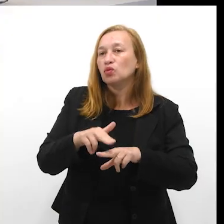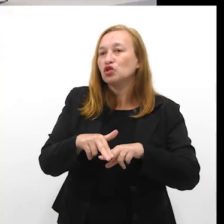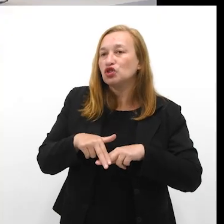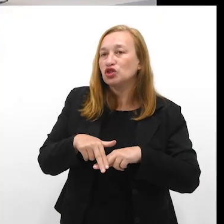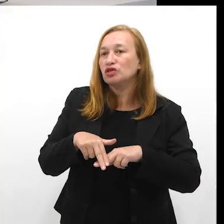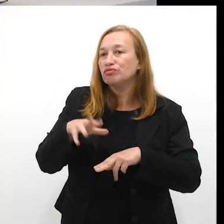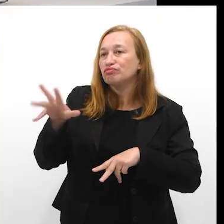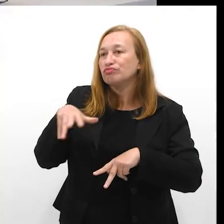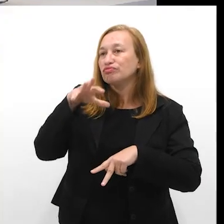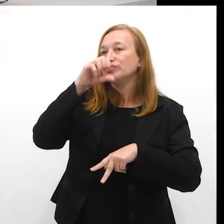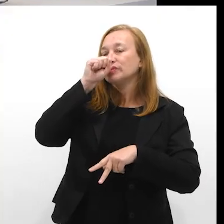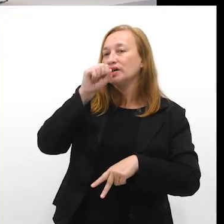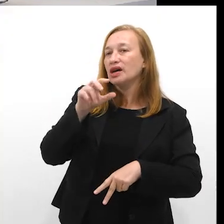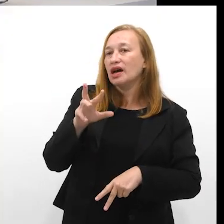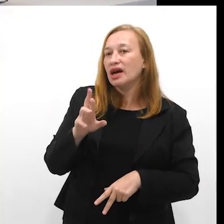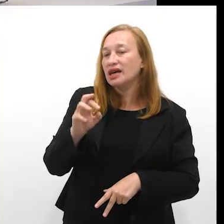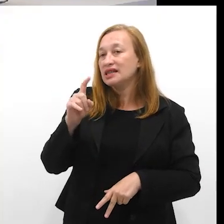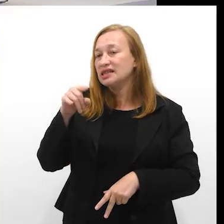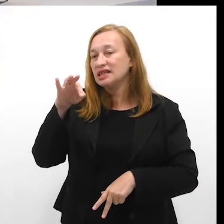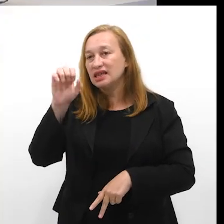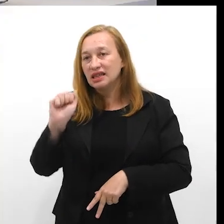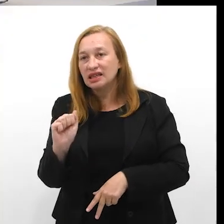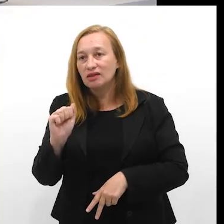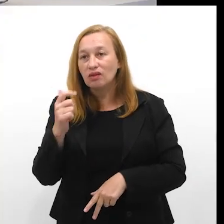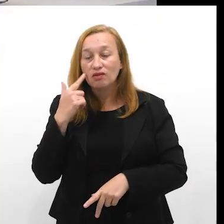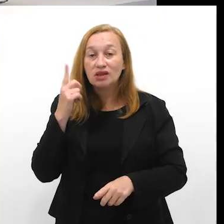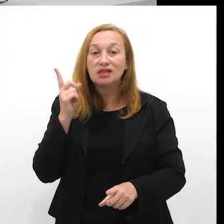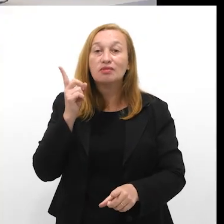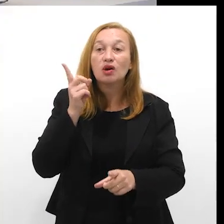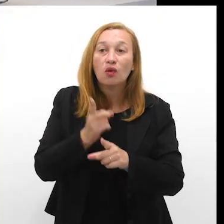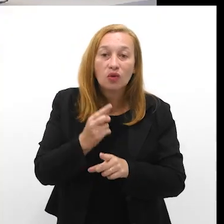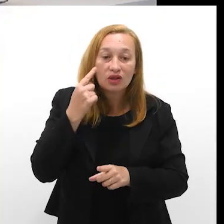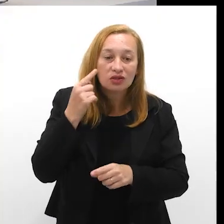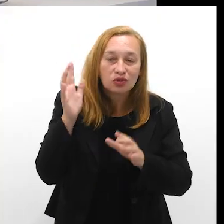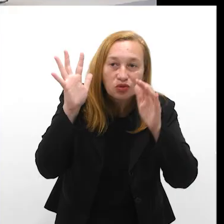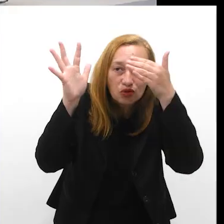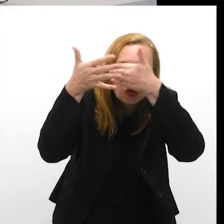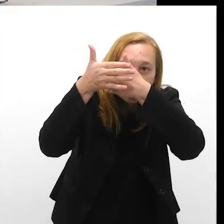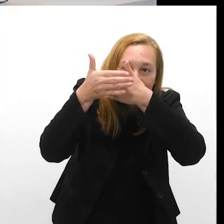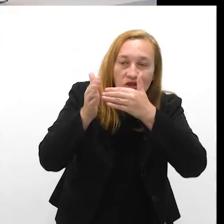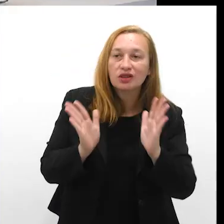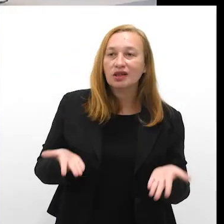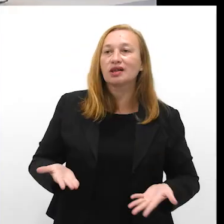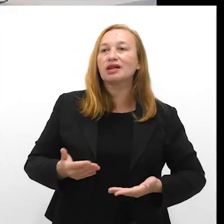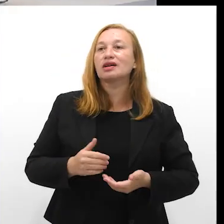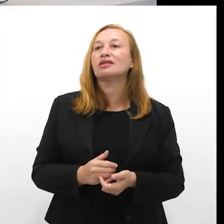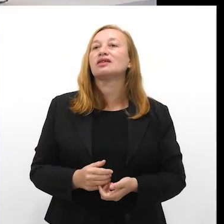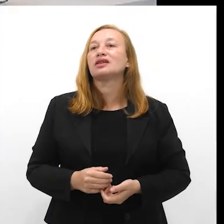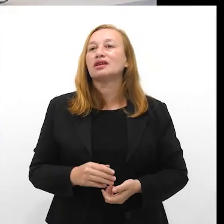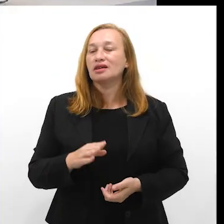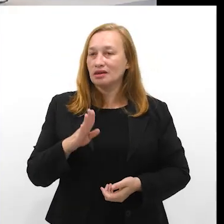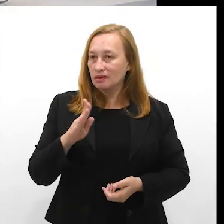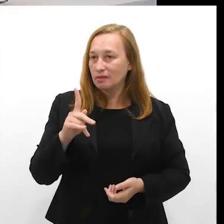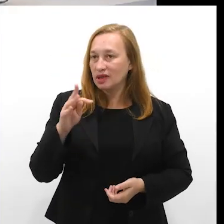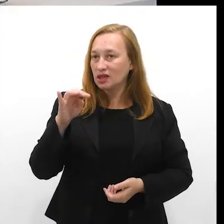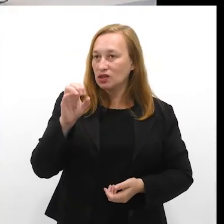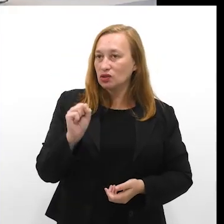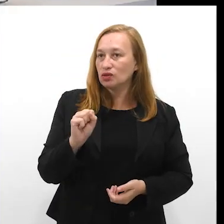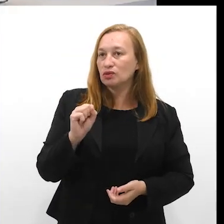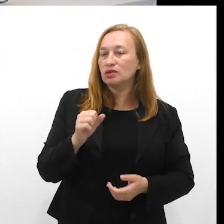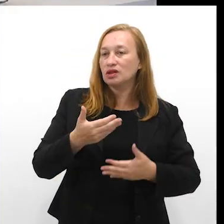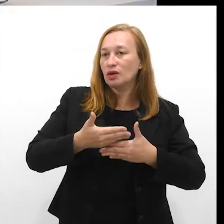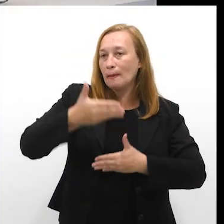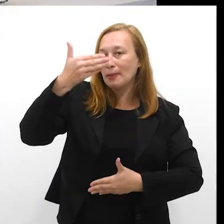causa dos cheiros, das resinas. Aí eu vou subindo parede. Quando você me acha lá, eu tô toda encastelada. Quem fazia isso era o Glinstone, né?